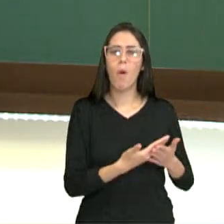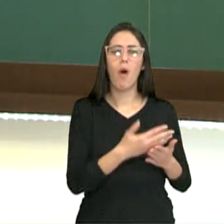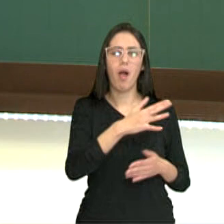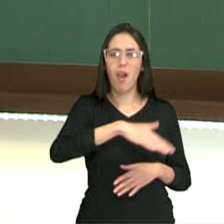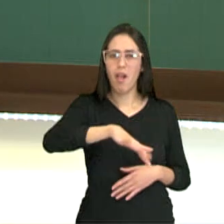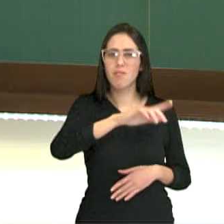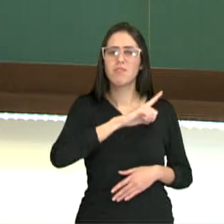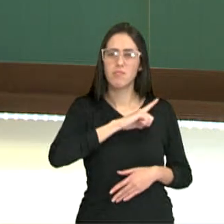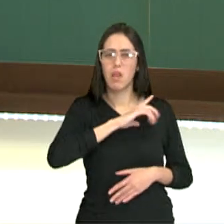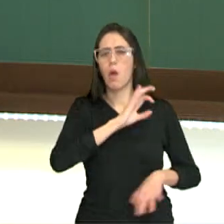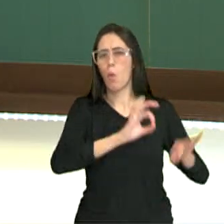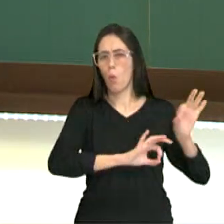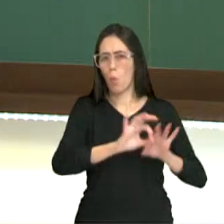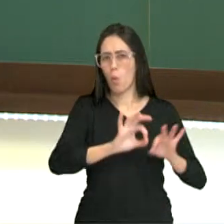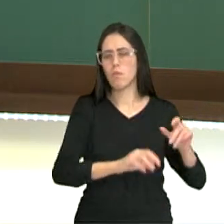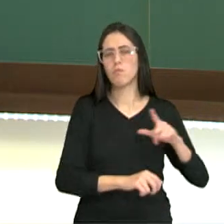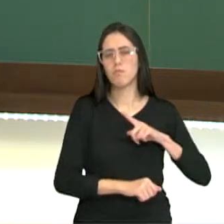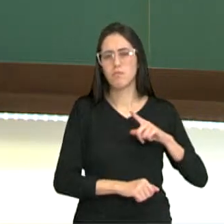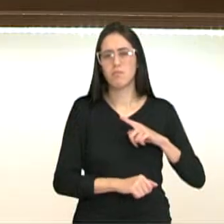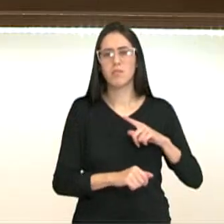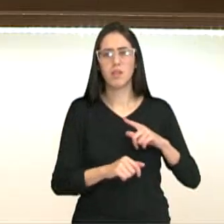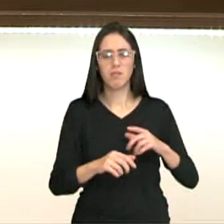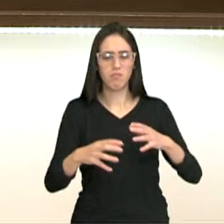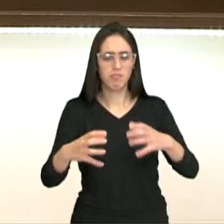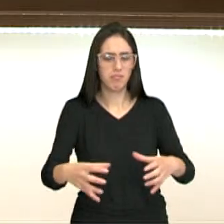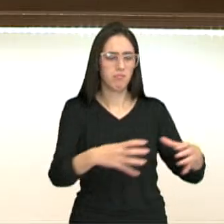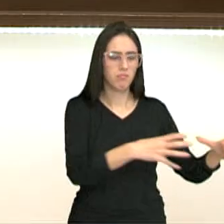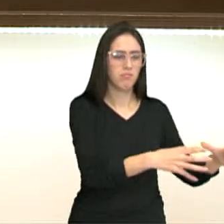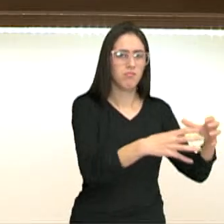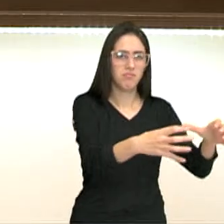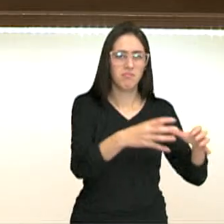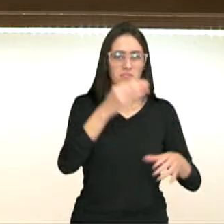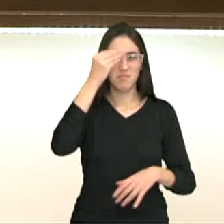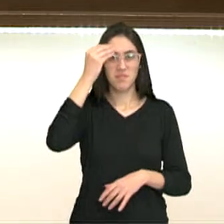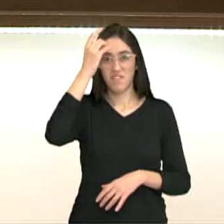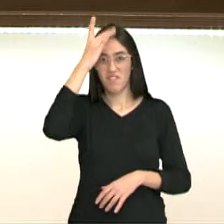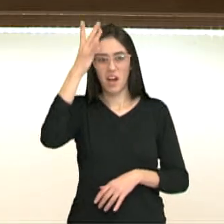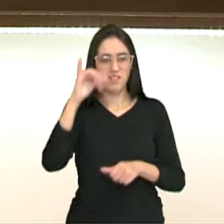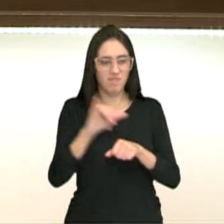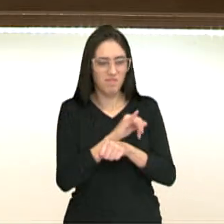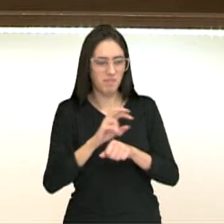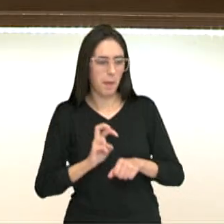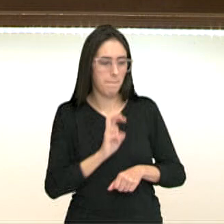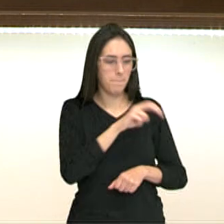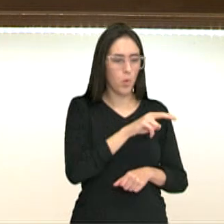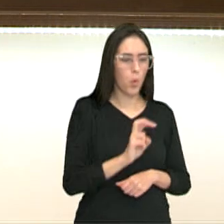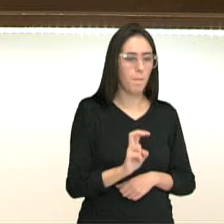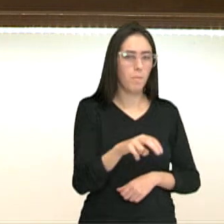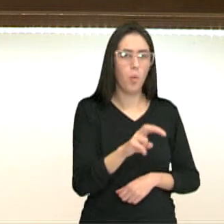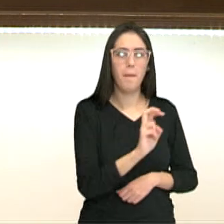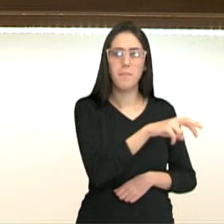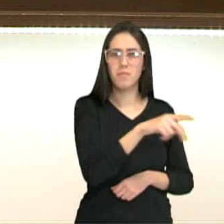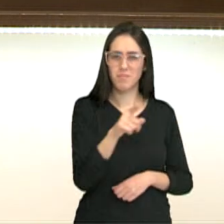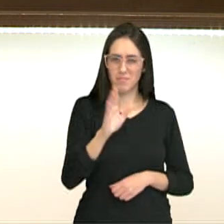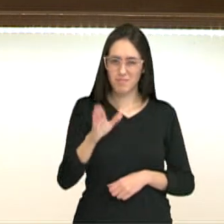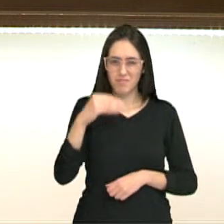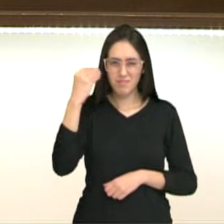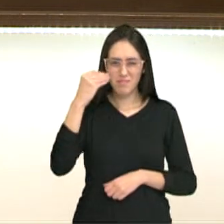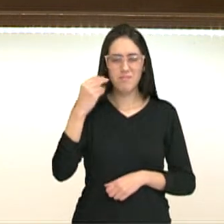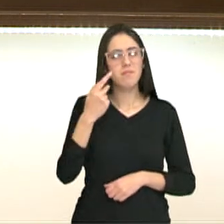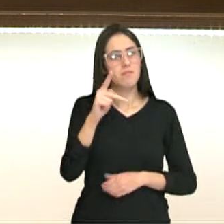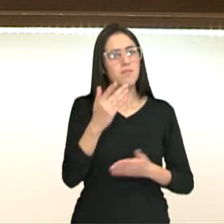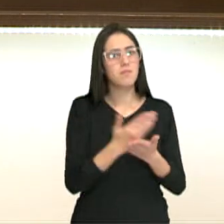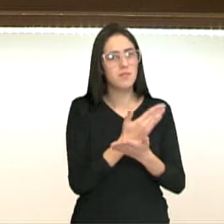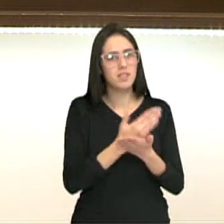mais organizada, com alguns obstáculos mais fáceis de serem transpostos? Lembraram, gente? Anotem no